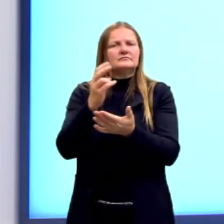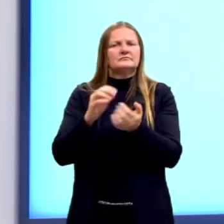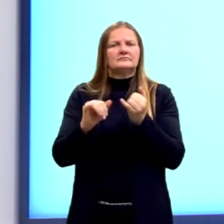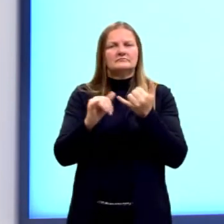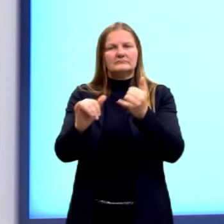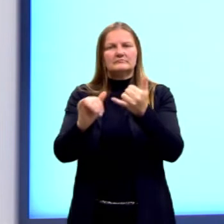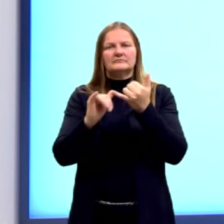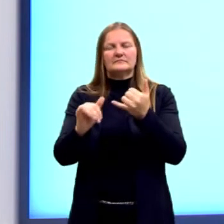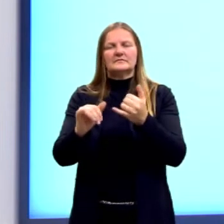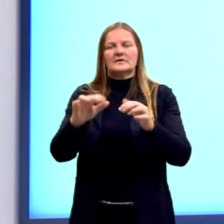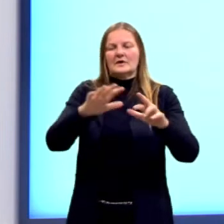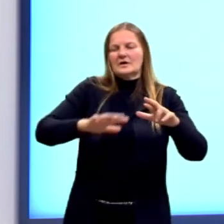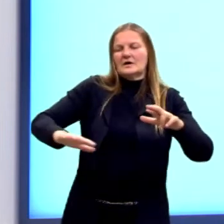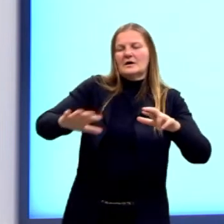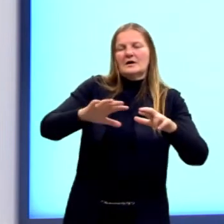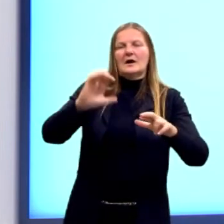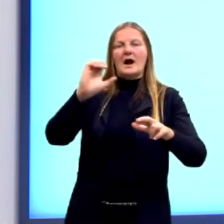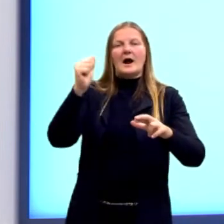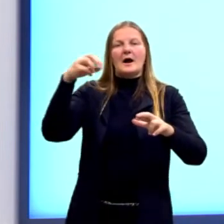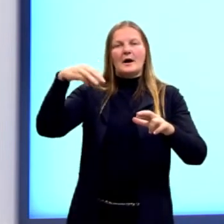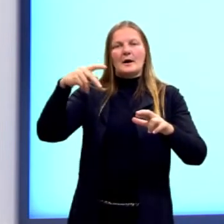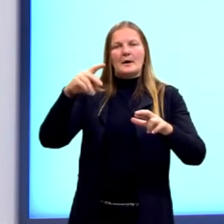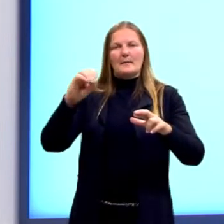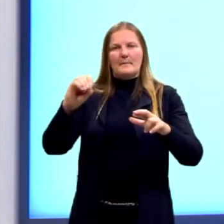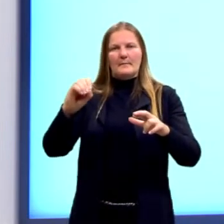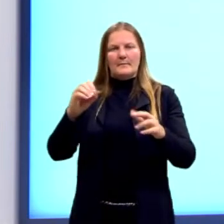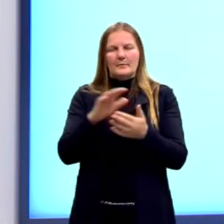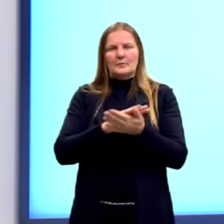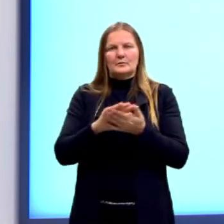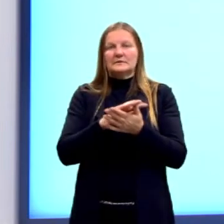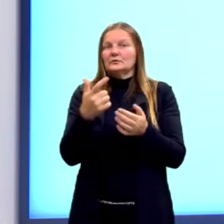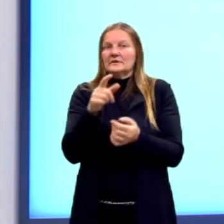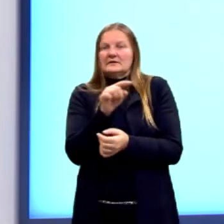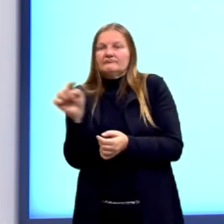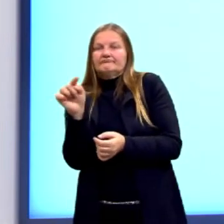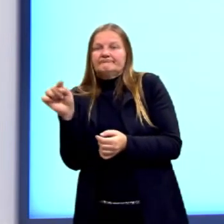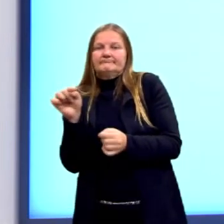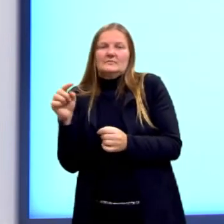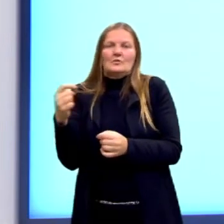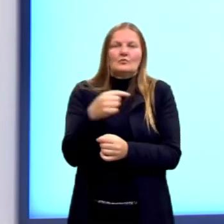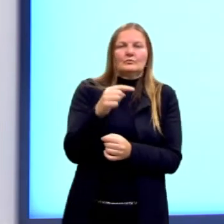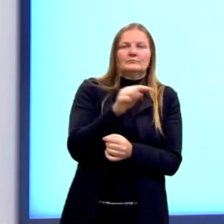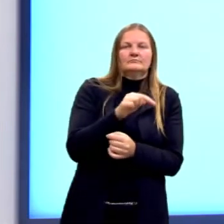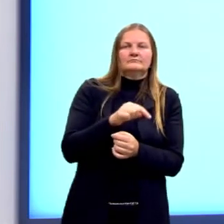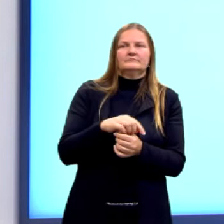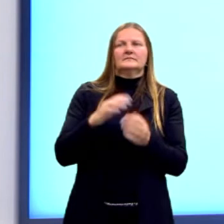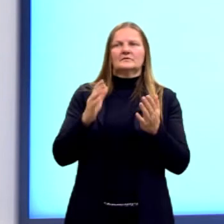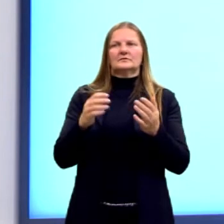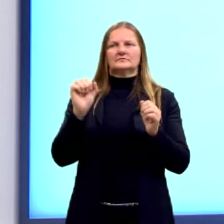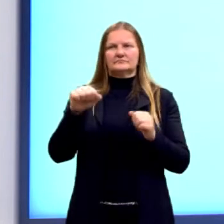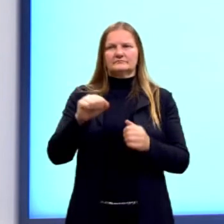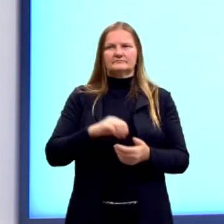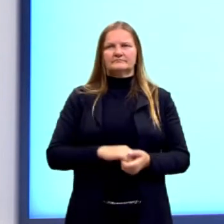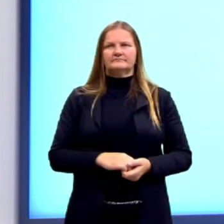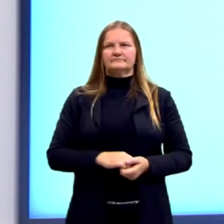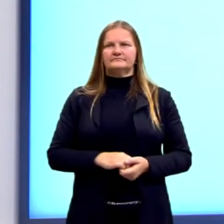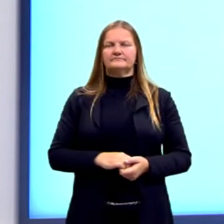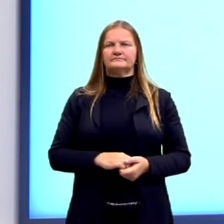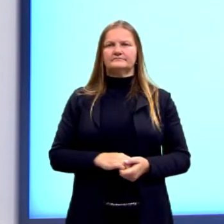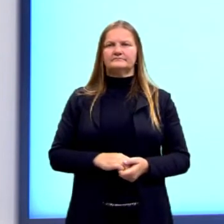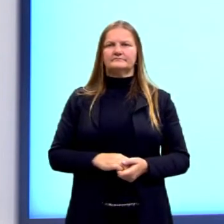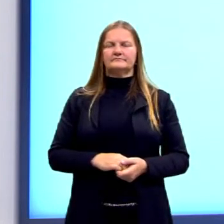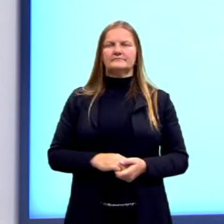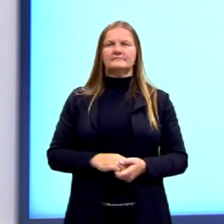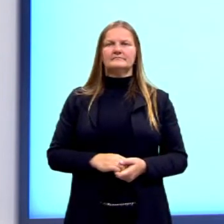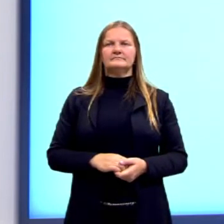fiz um campo elétrico aqui Nossa então não coloquei a flechinha tá agora eu coloquei a festinha se eu coloquei